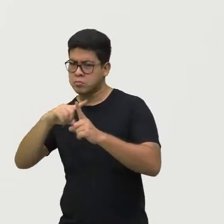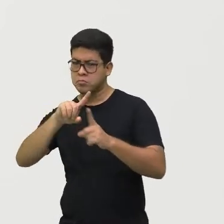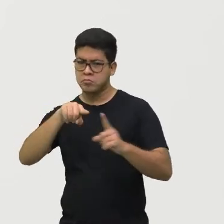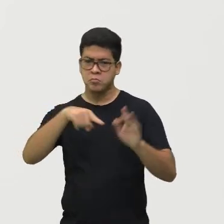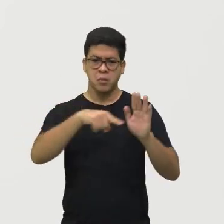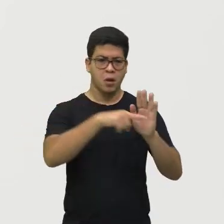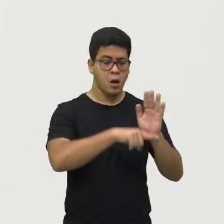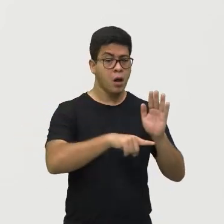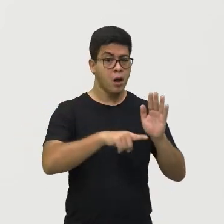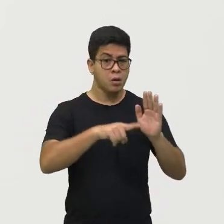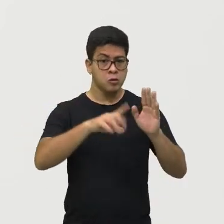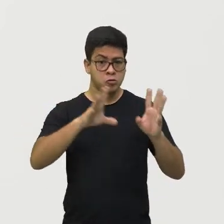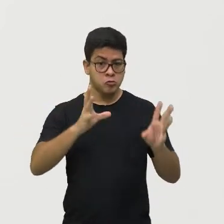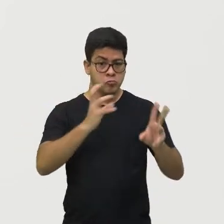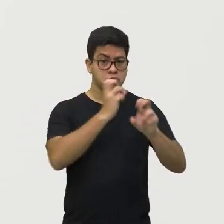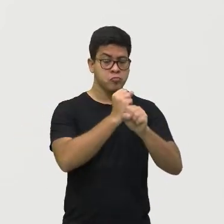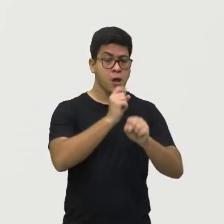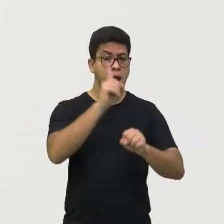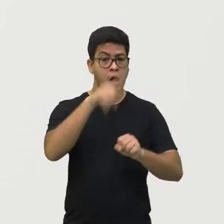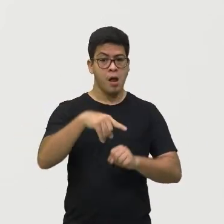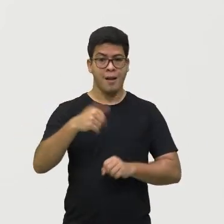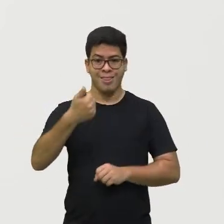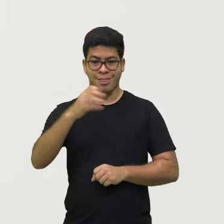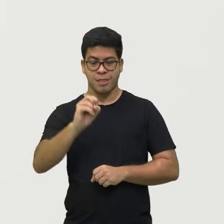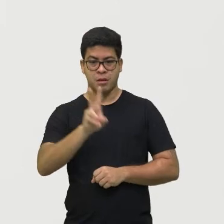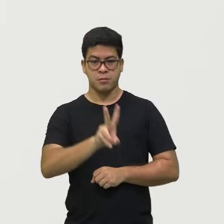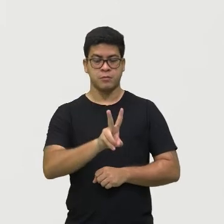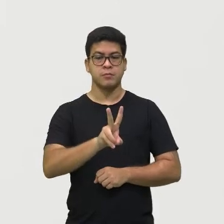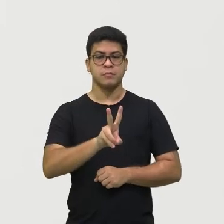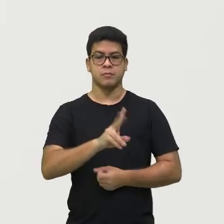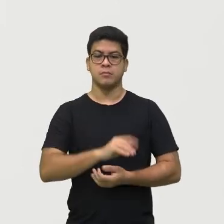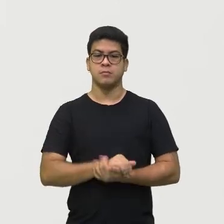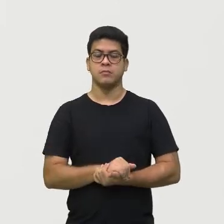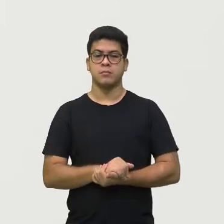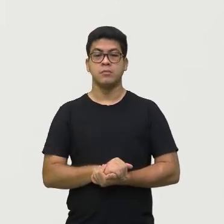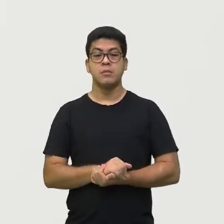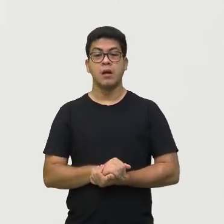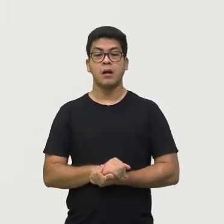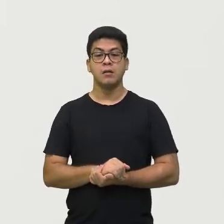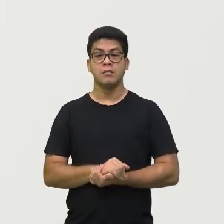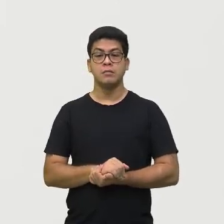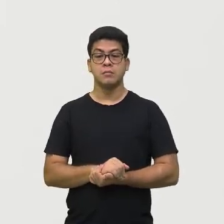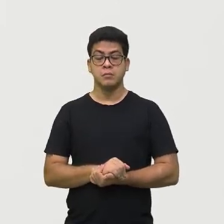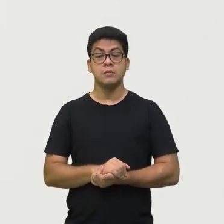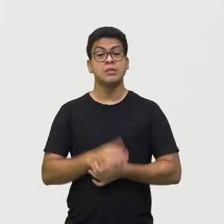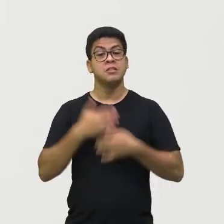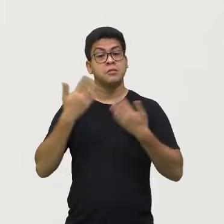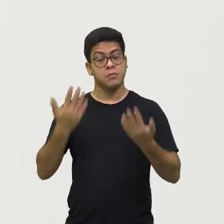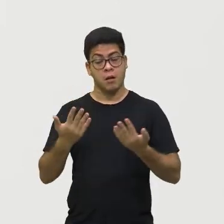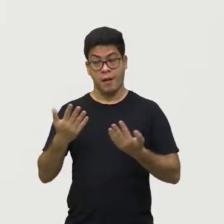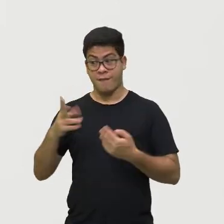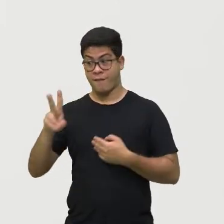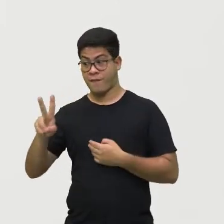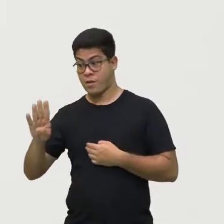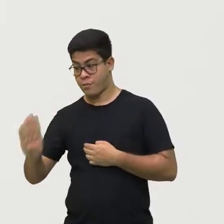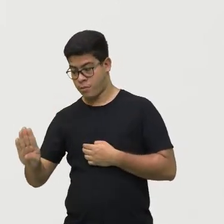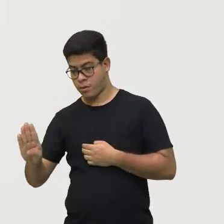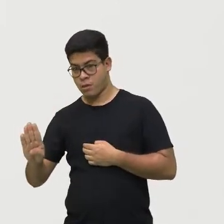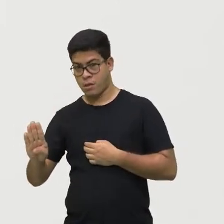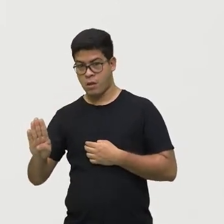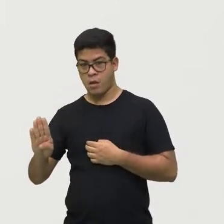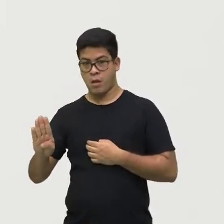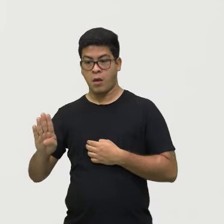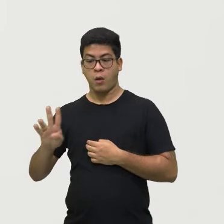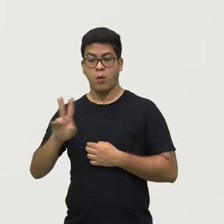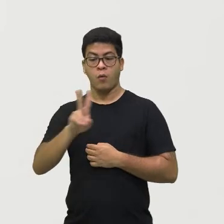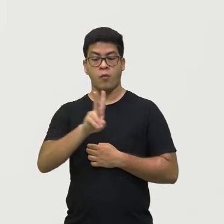superfície equipotencial, eu tenho que a diferença de potencial é 10 volts. Já entre o ponto B e o ponto C, nós temos que o